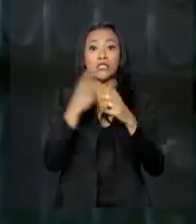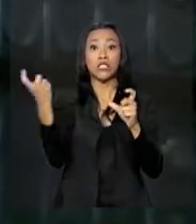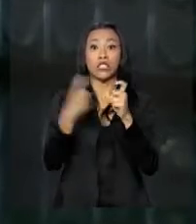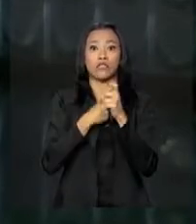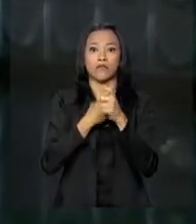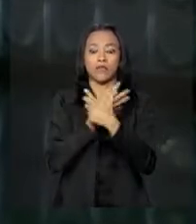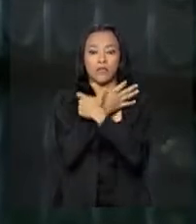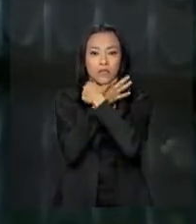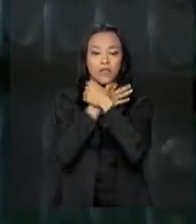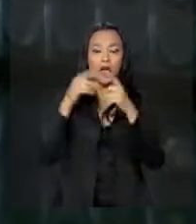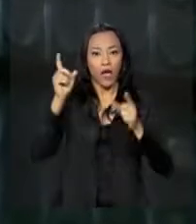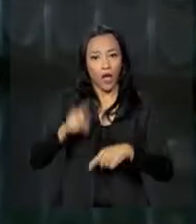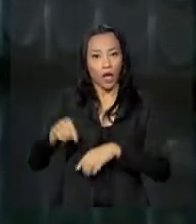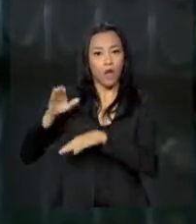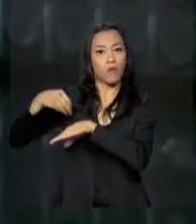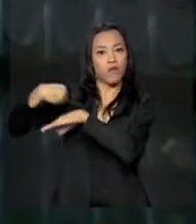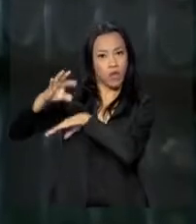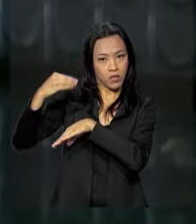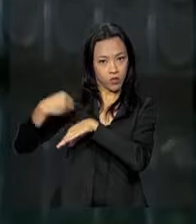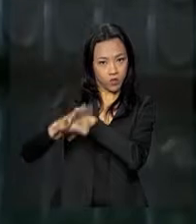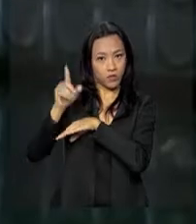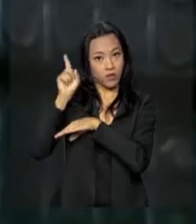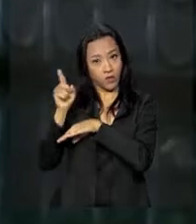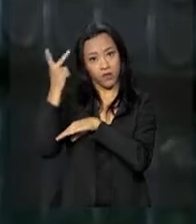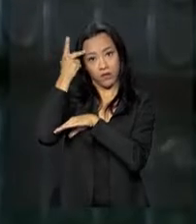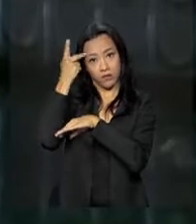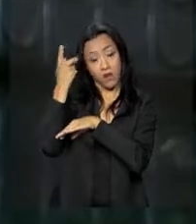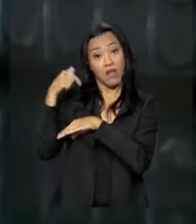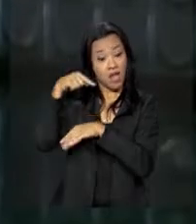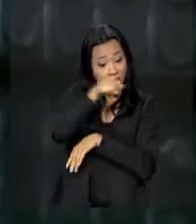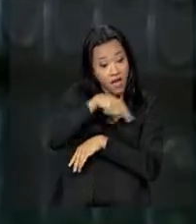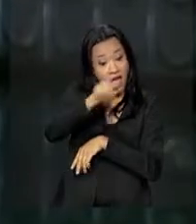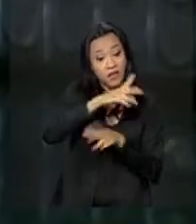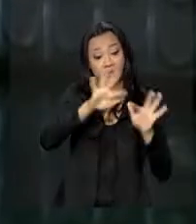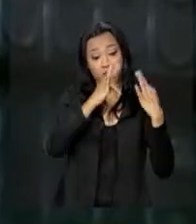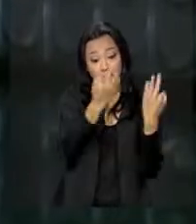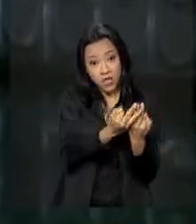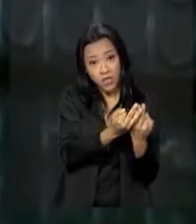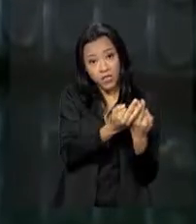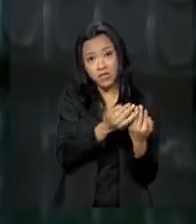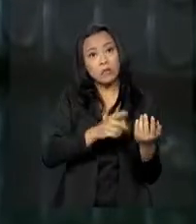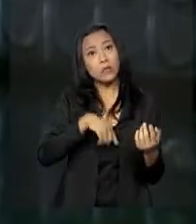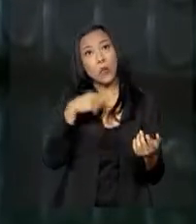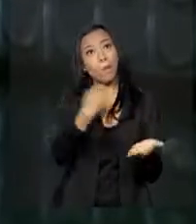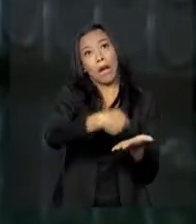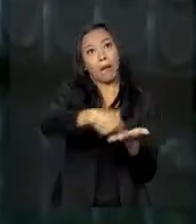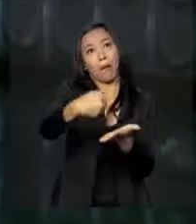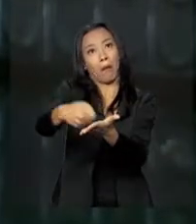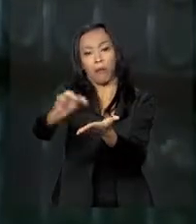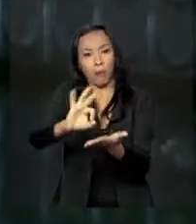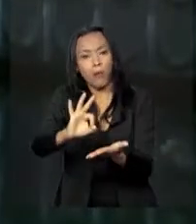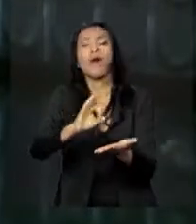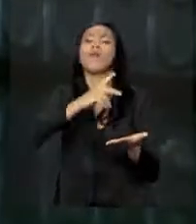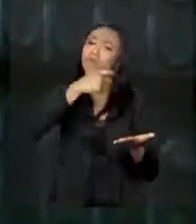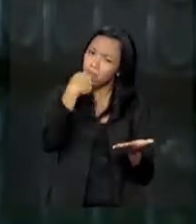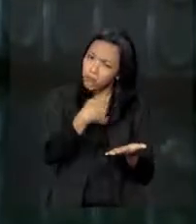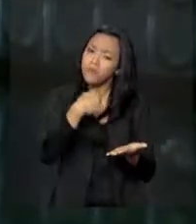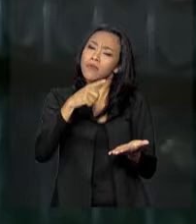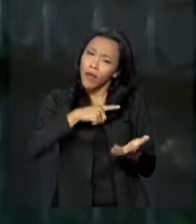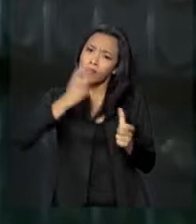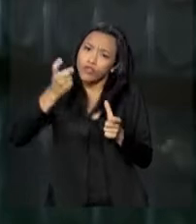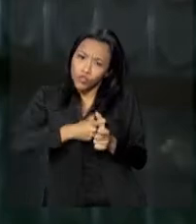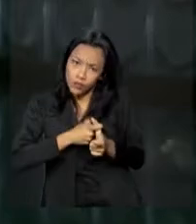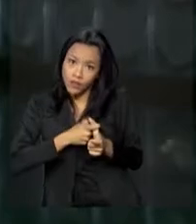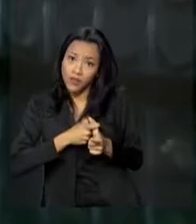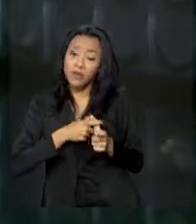fecomércio de são paulo agora isso não quer dizer que essas famílias não estejam pagando essas dívidas elas têm as dívidas que podem